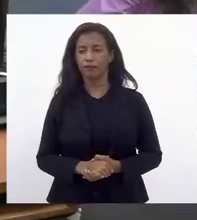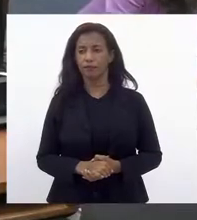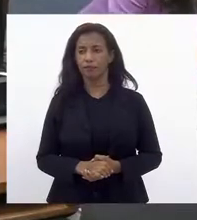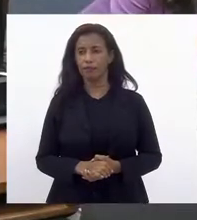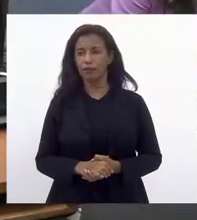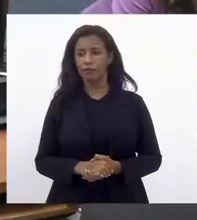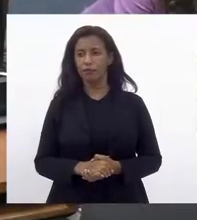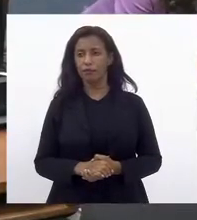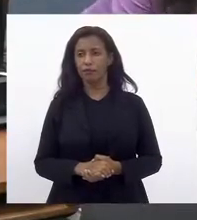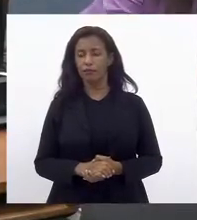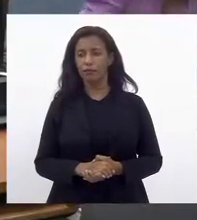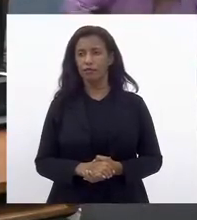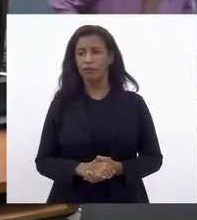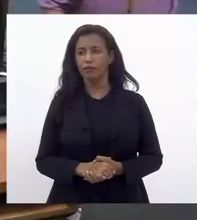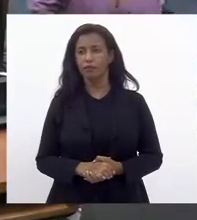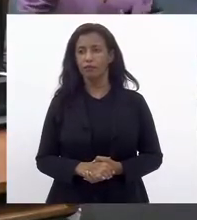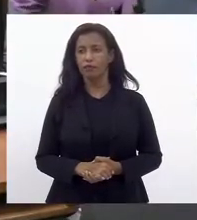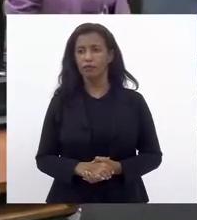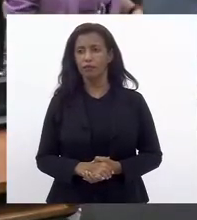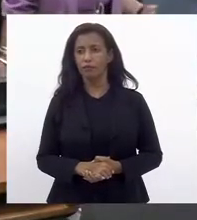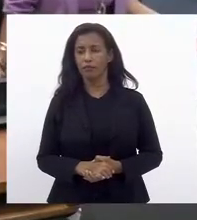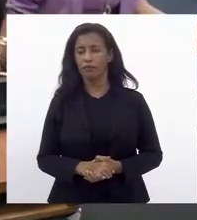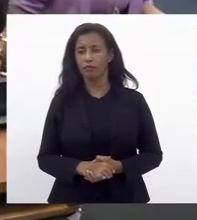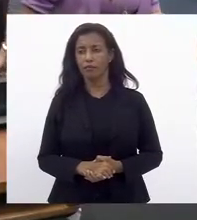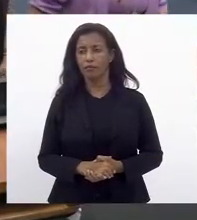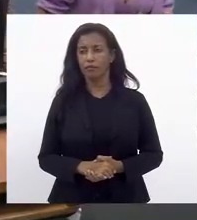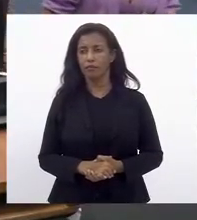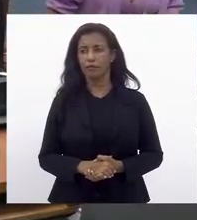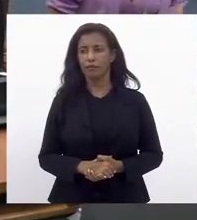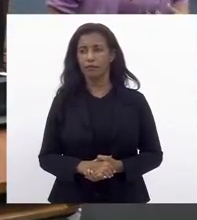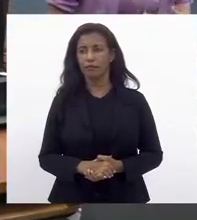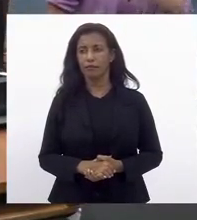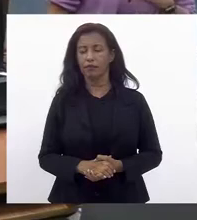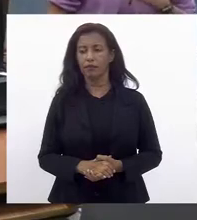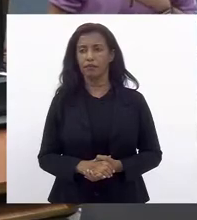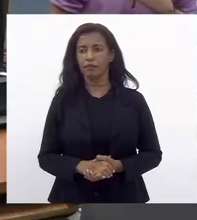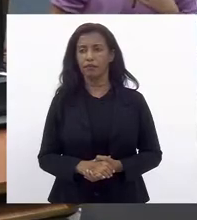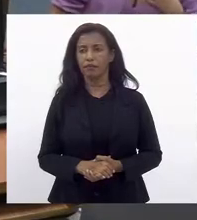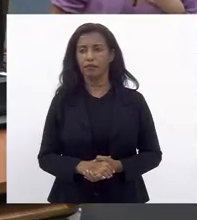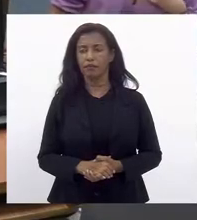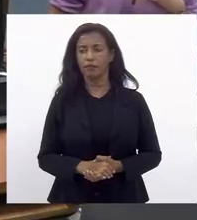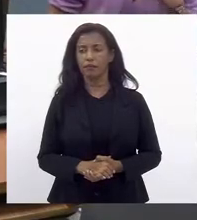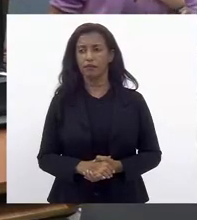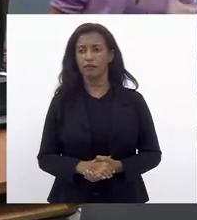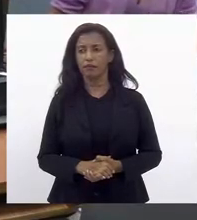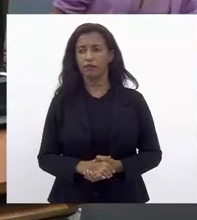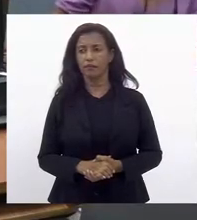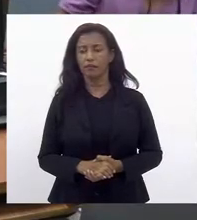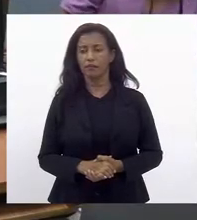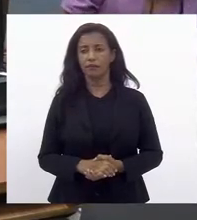presidente, você está aqui? Passa para a tia Ju, ela estava na minha frente. Presidente,